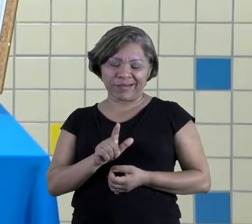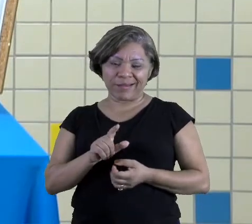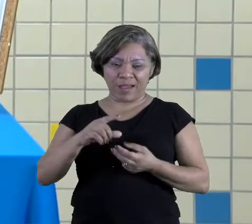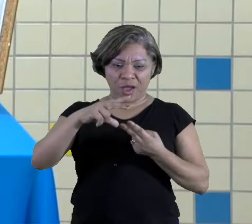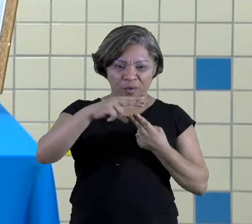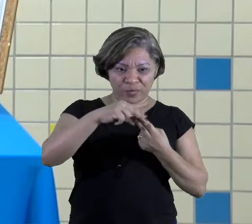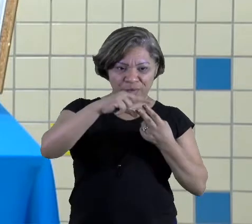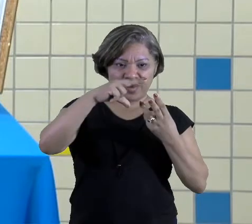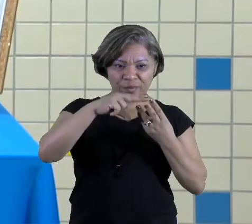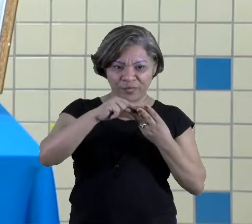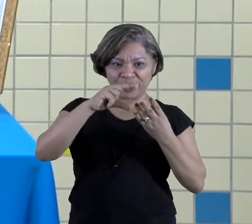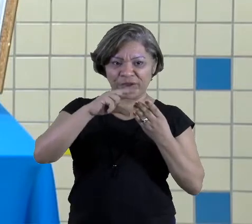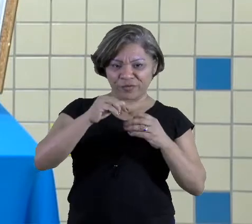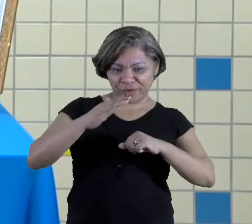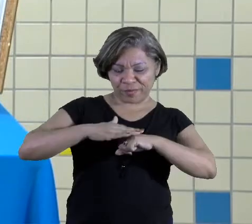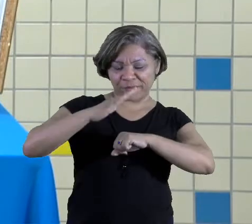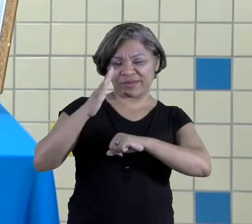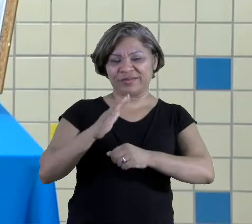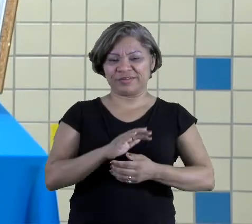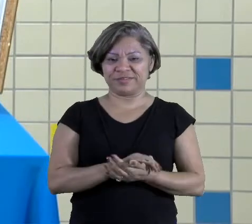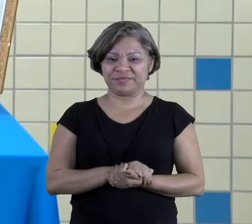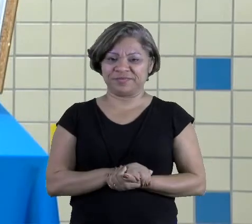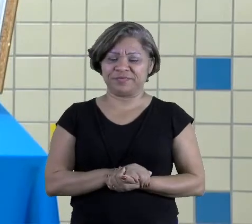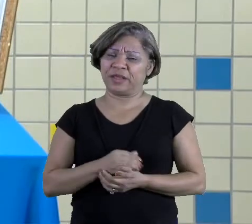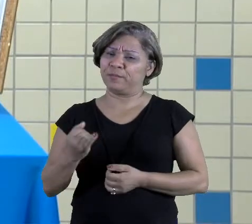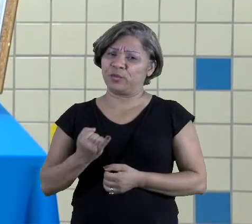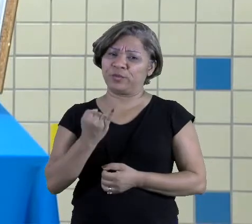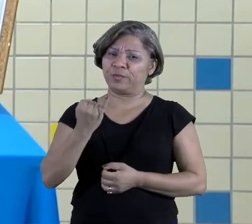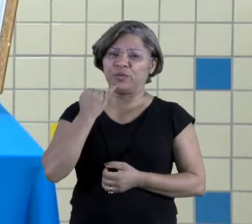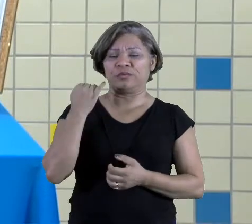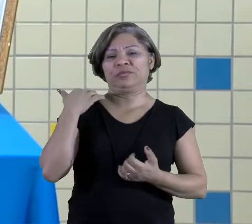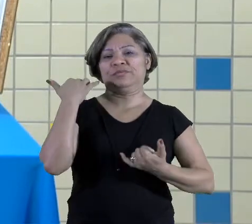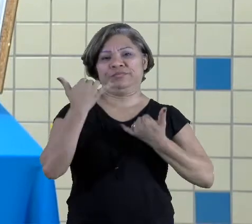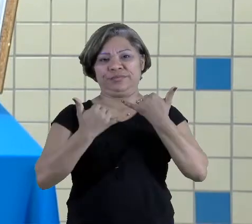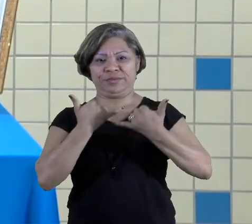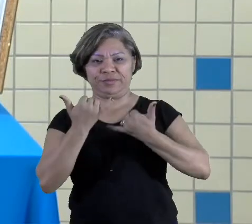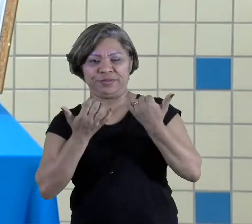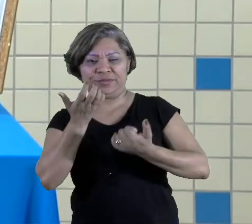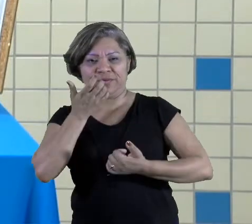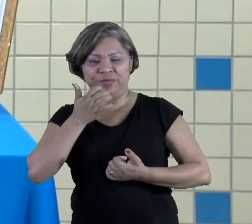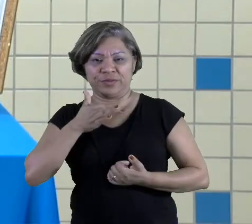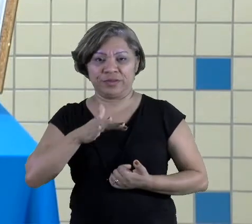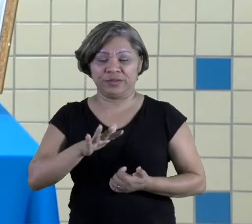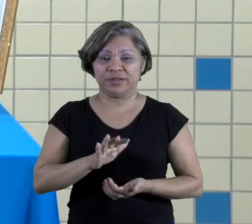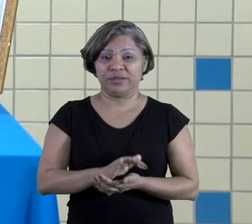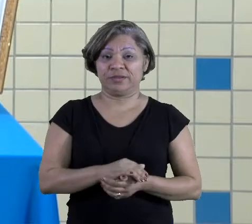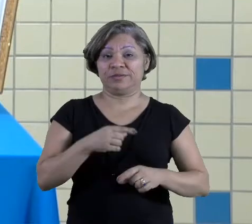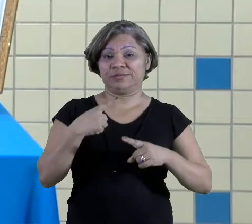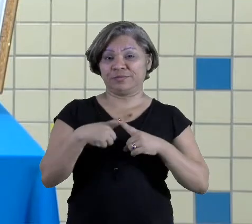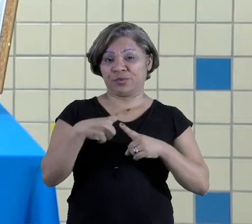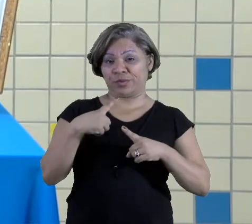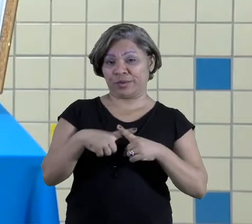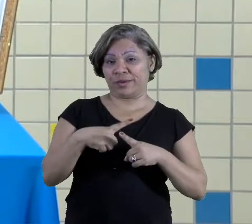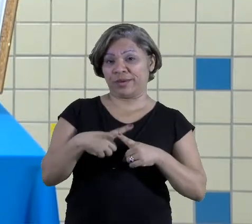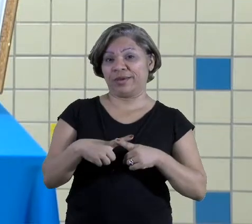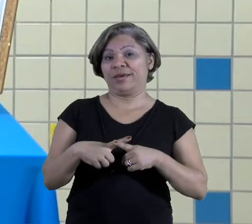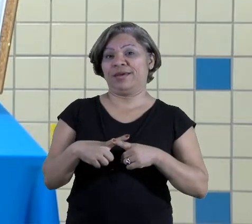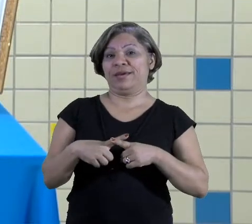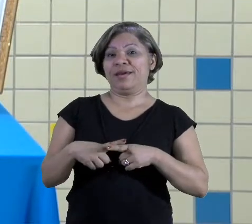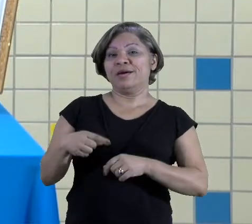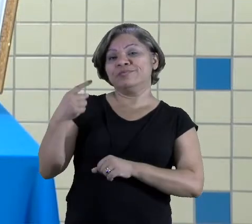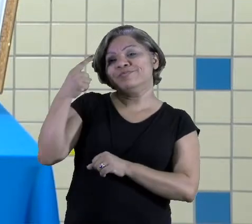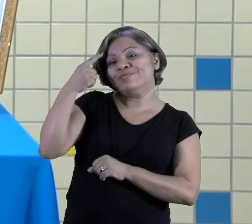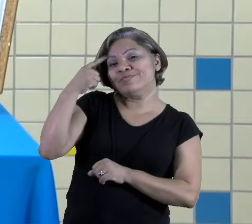muito importante essa brincadeira com a criança, além de estar desenvolvendo a percepção dela,